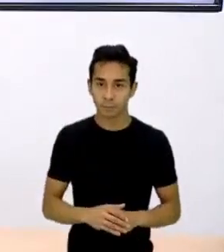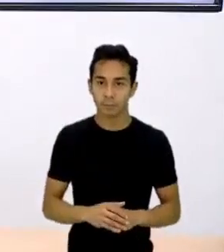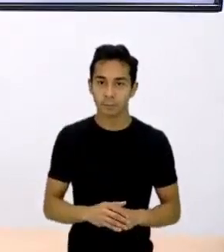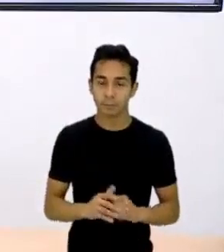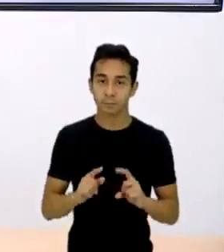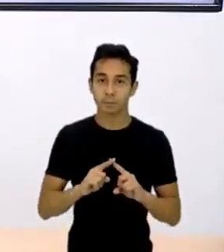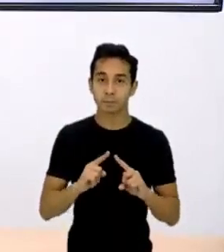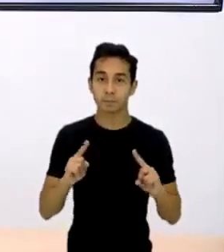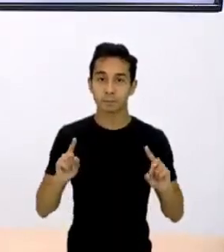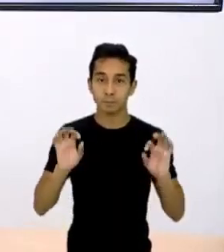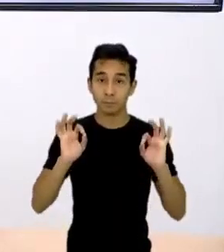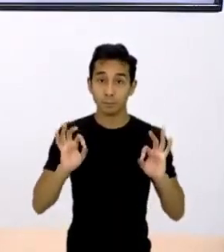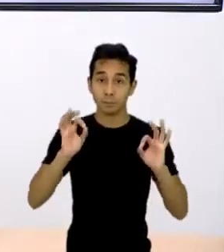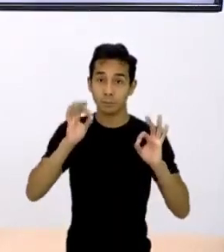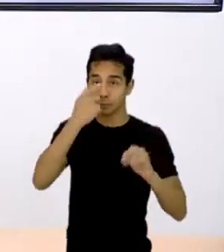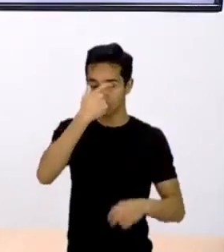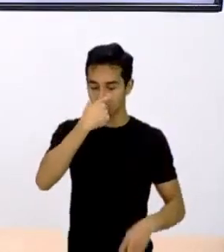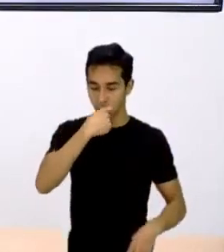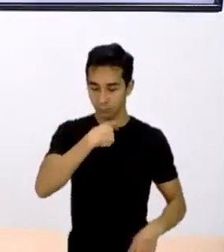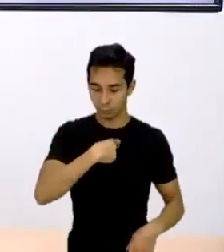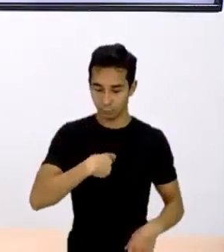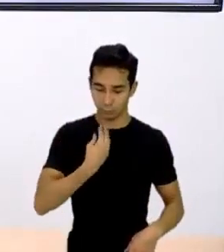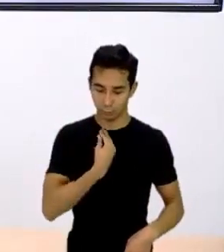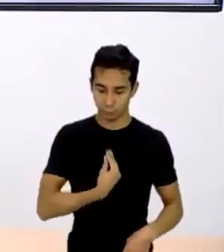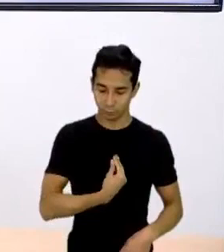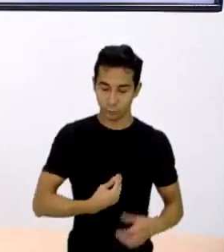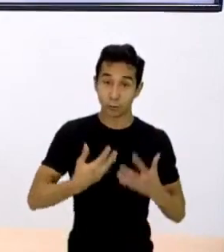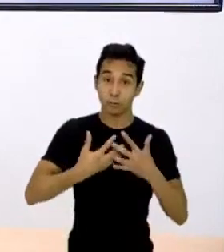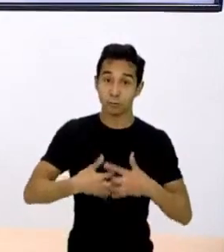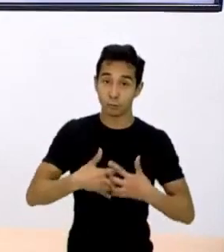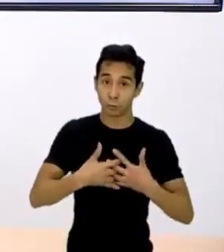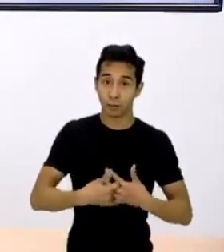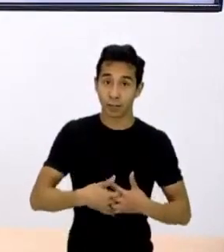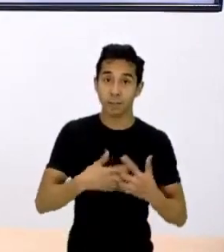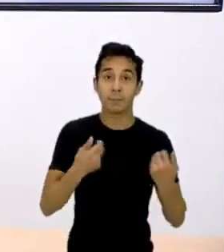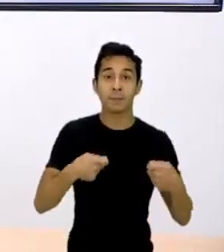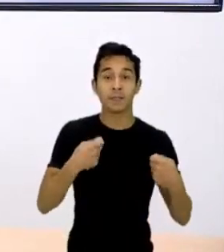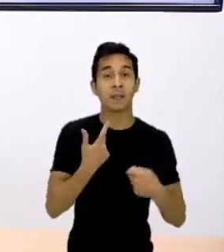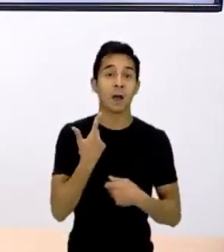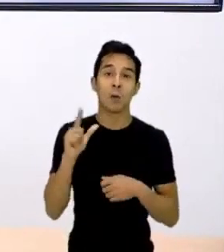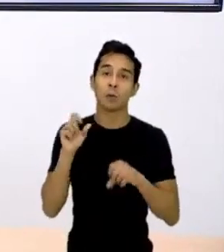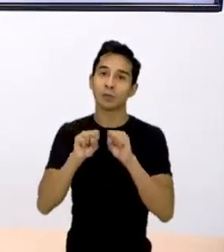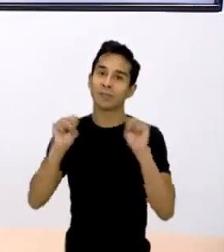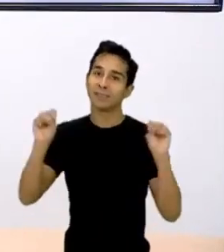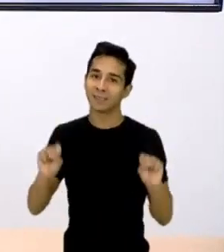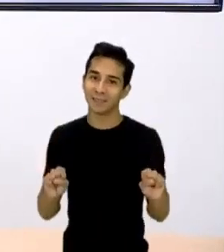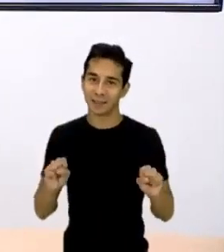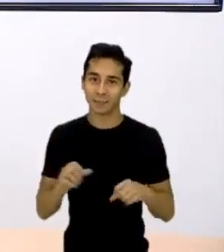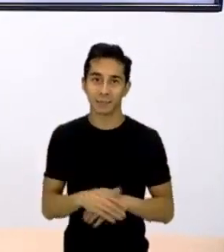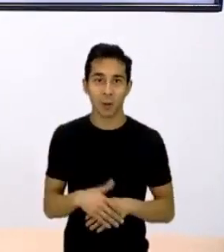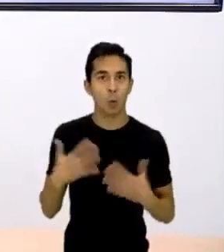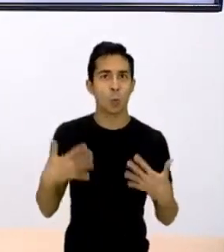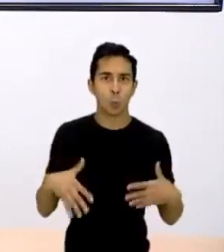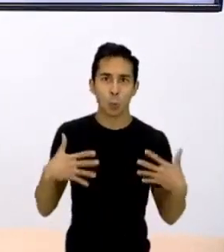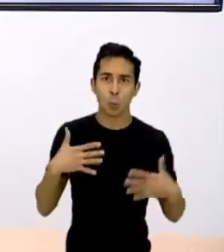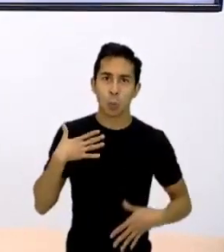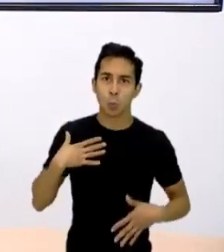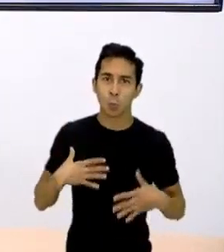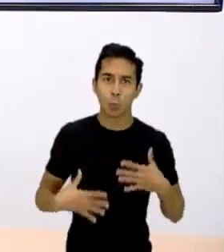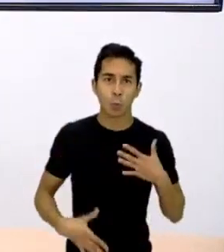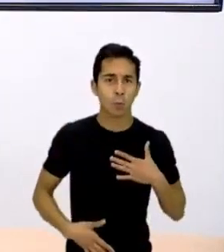né, para um lugar, eu preciso de outro sistema. Olha como o nosso corpo é rico, né, em todas